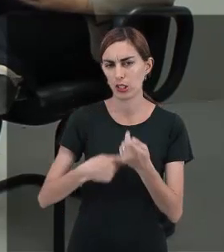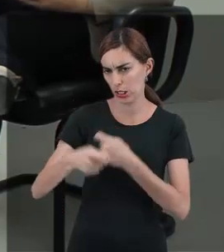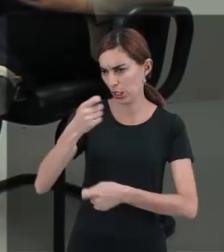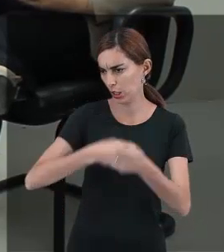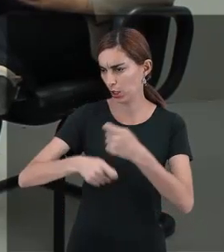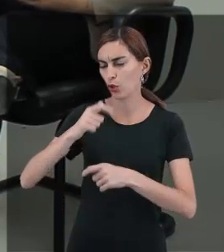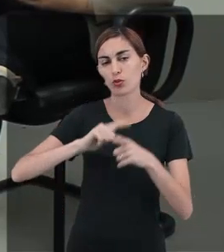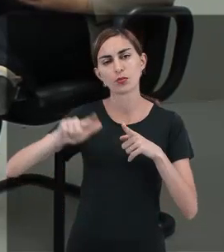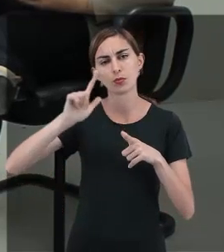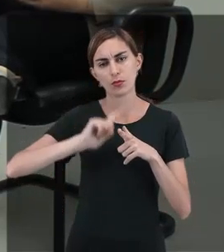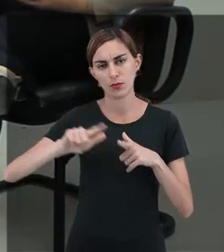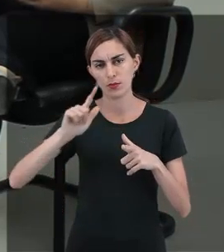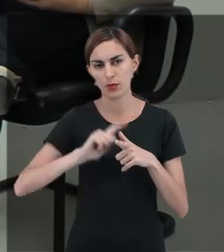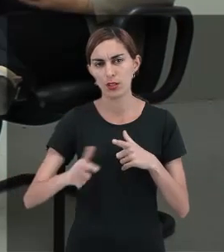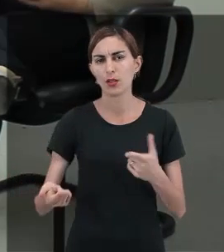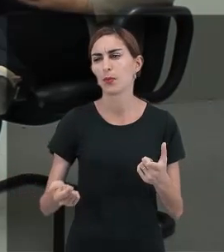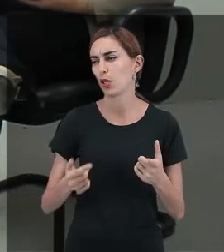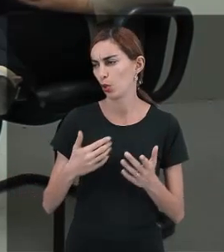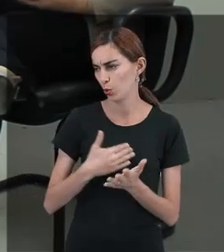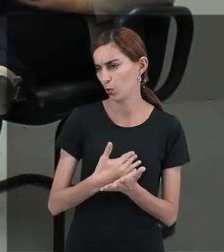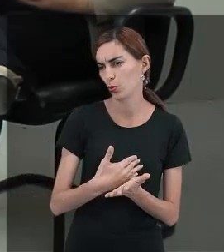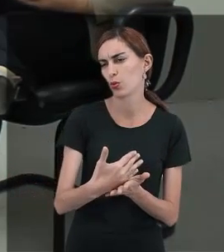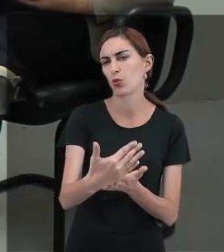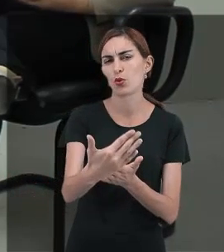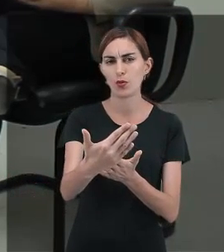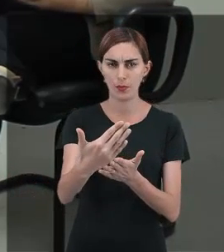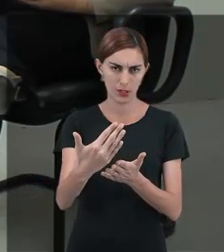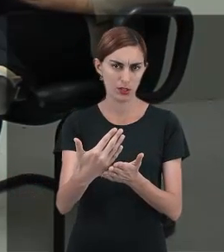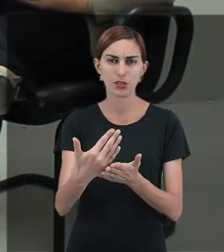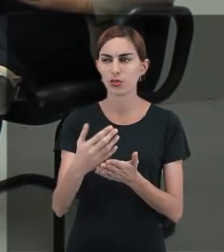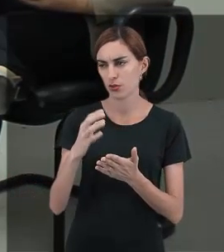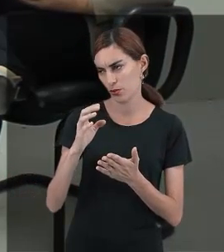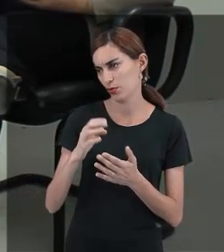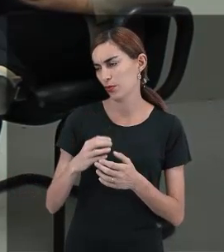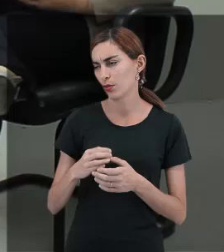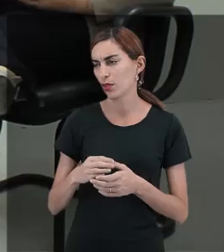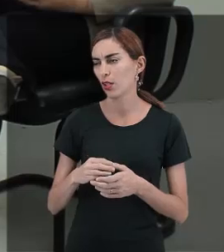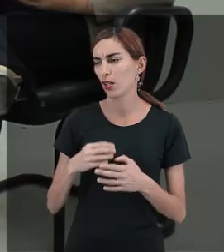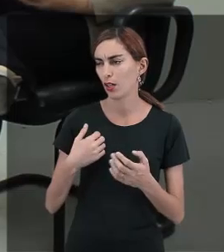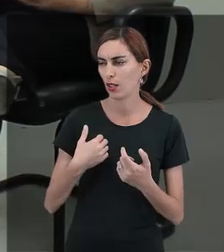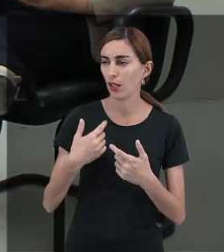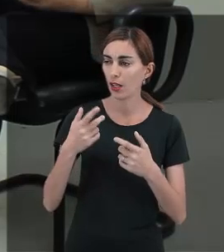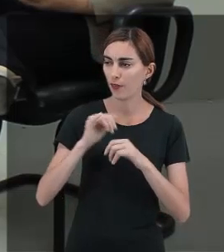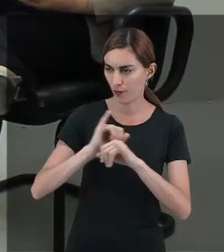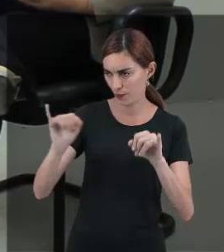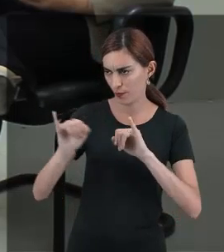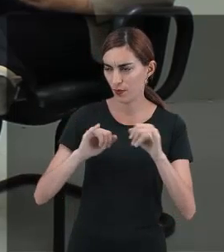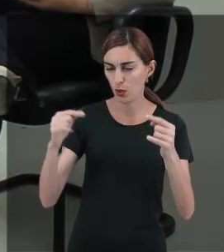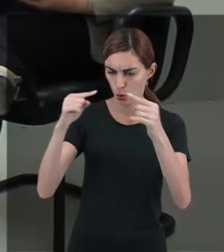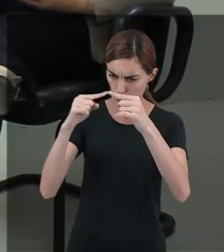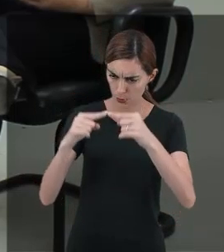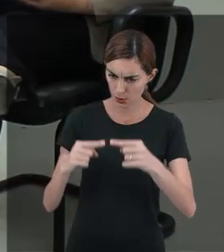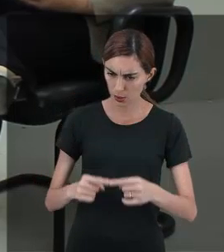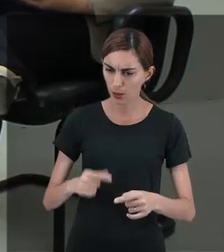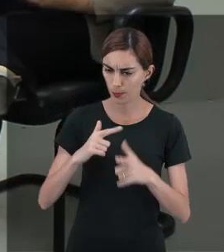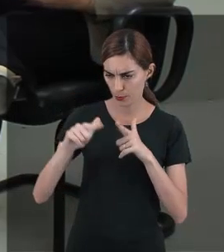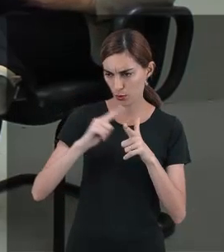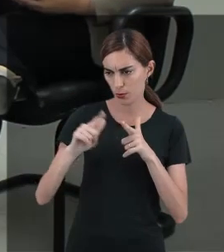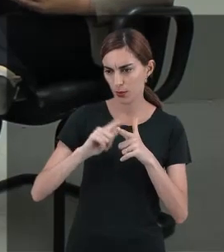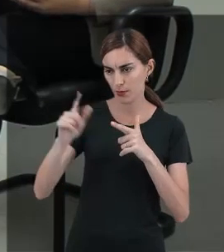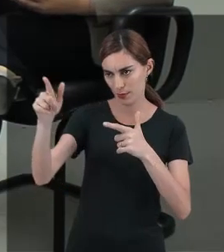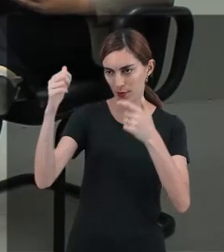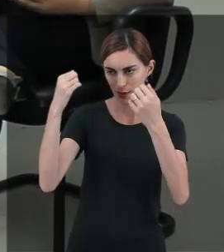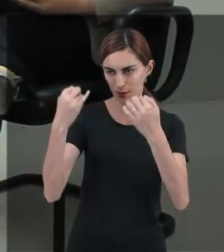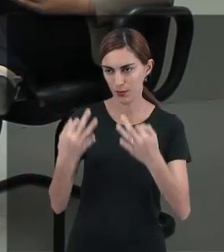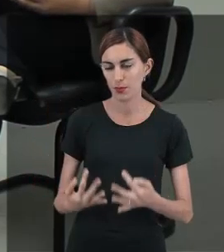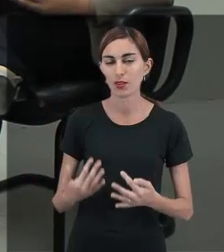que teve problemas na fundação do seu empreendimento. E aí, com relação a isso, ao problema que você